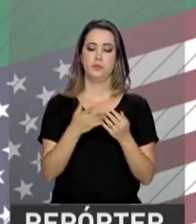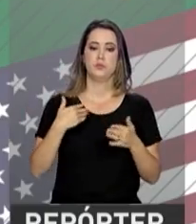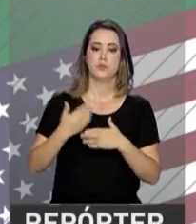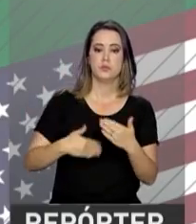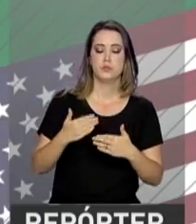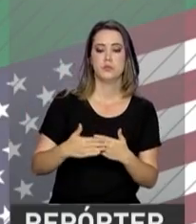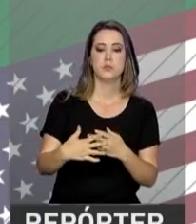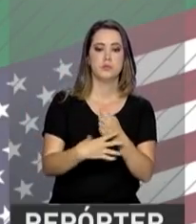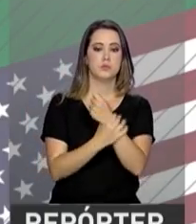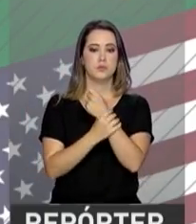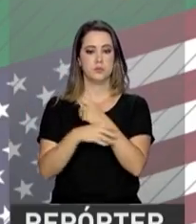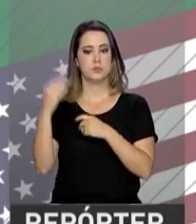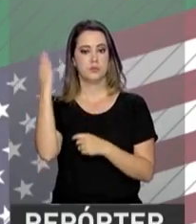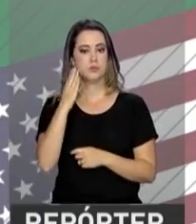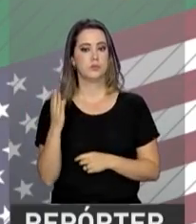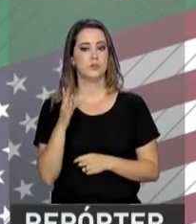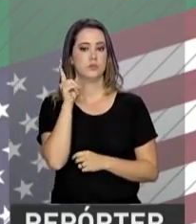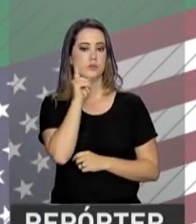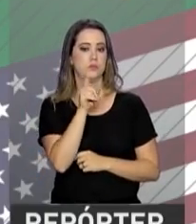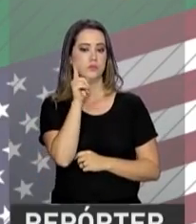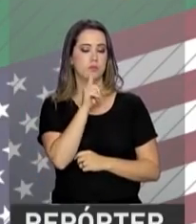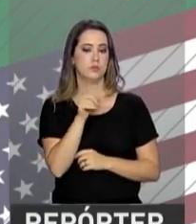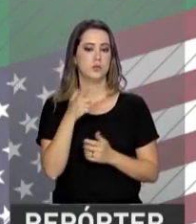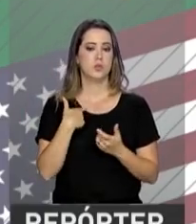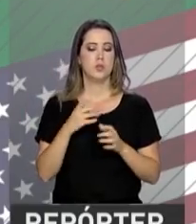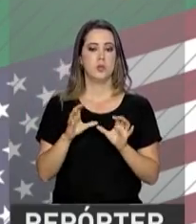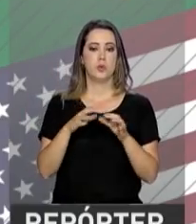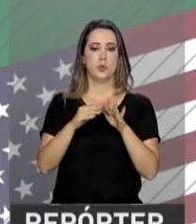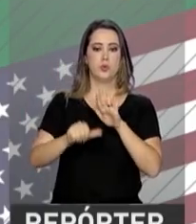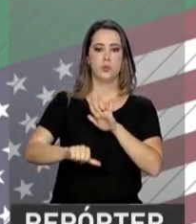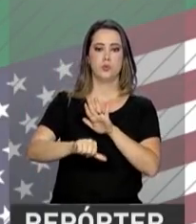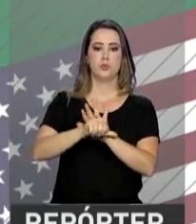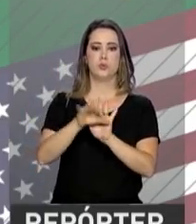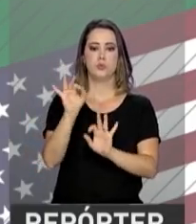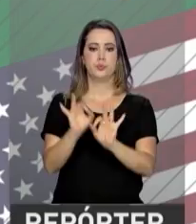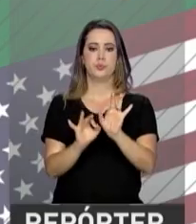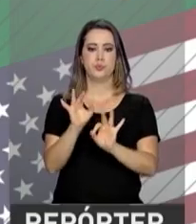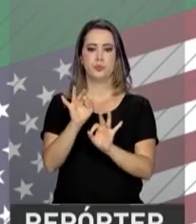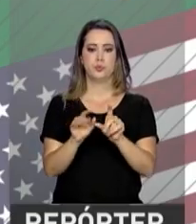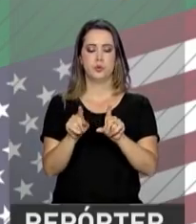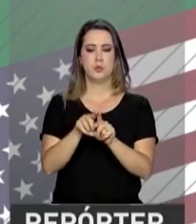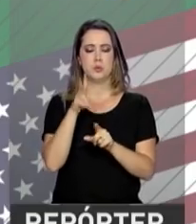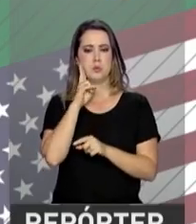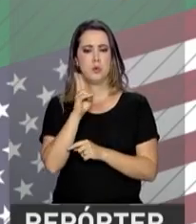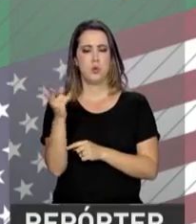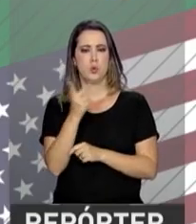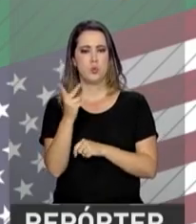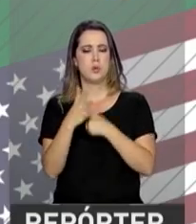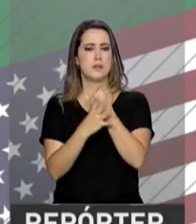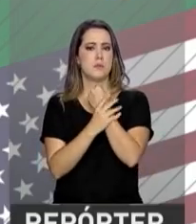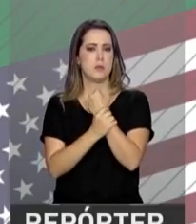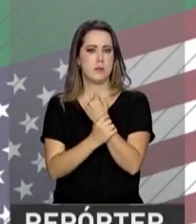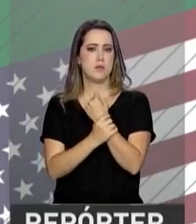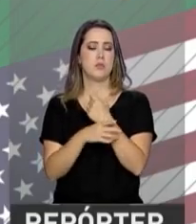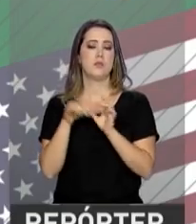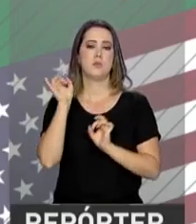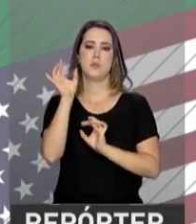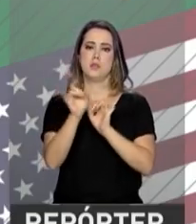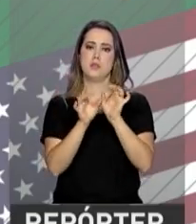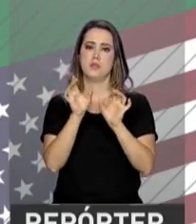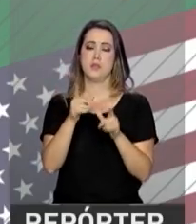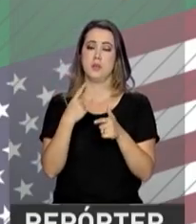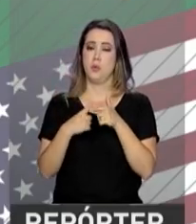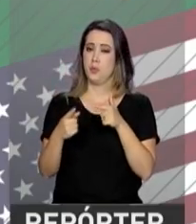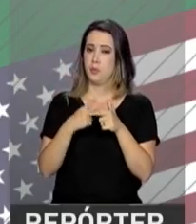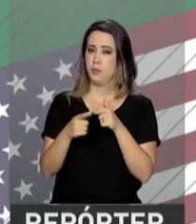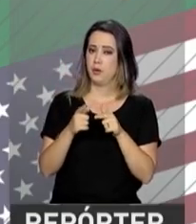Segurança Brasil-Estados Unidos, com atividades que envolvem as agências de segurança dos dois países, especialmente nas